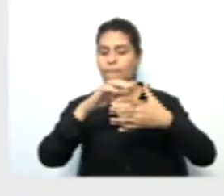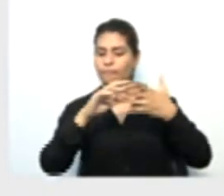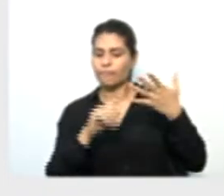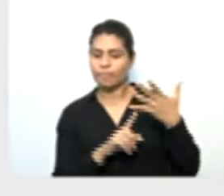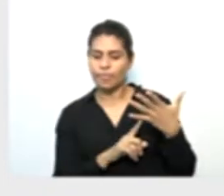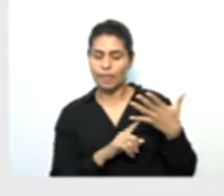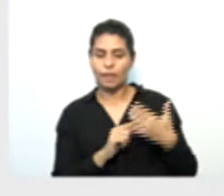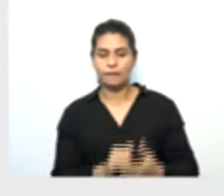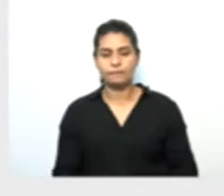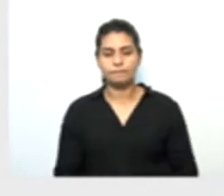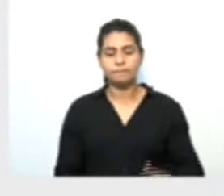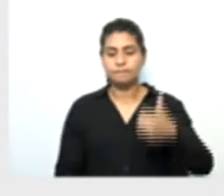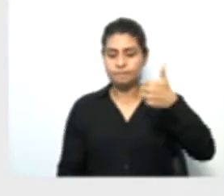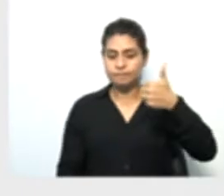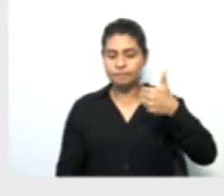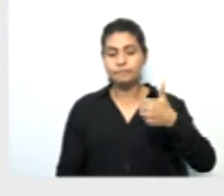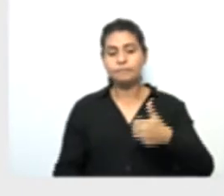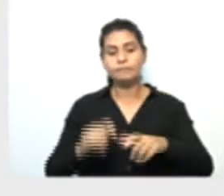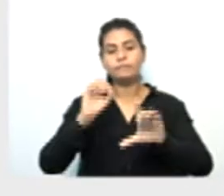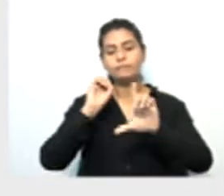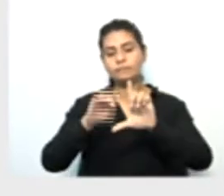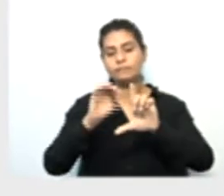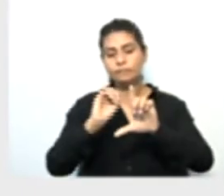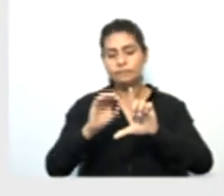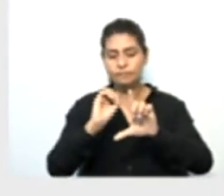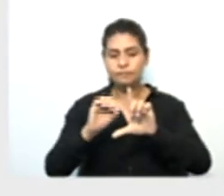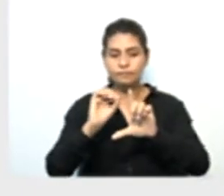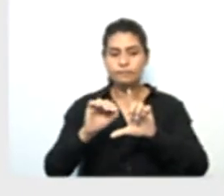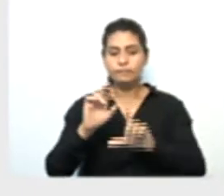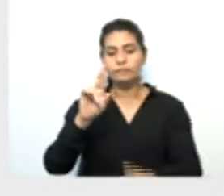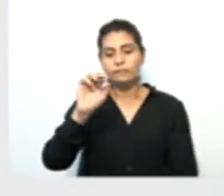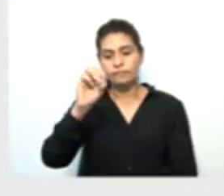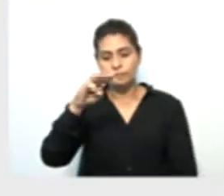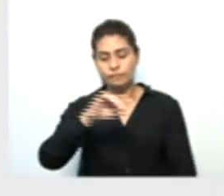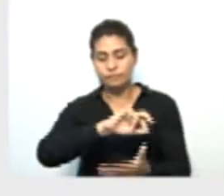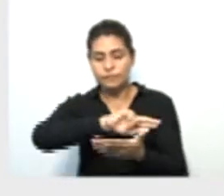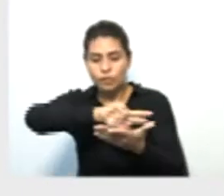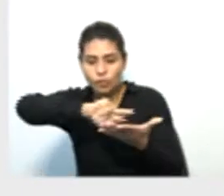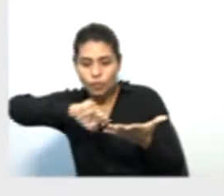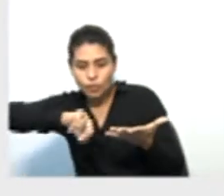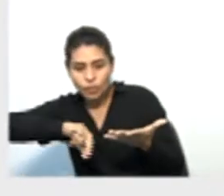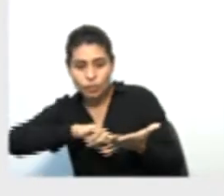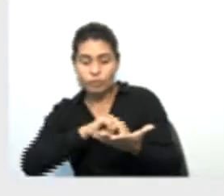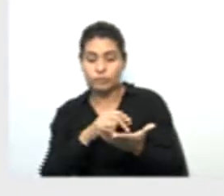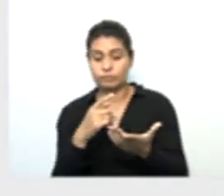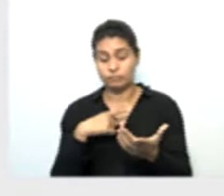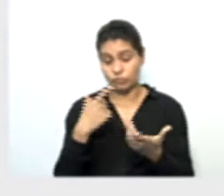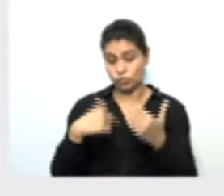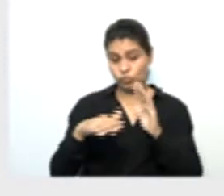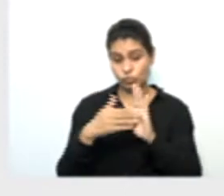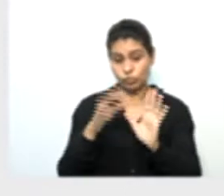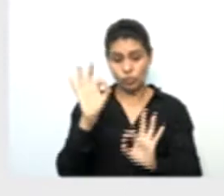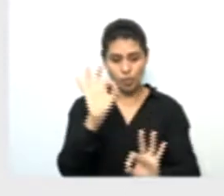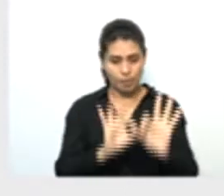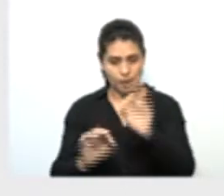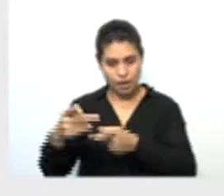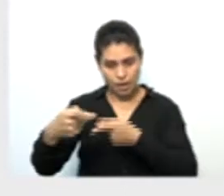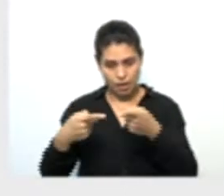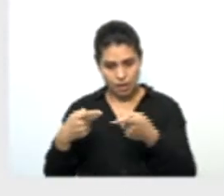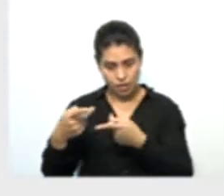então. A logística é um ramo de gestão cujas atividades estão voltadas ao planejamento